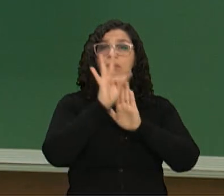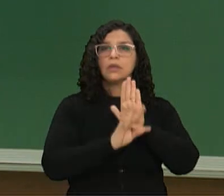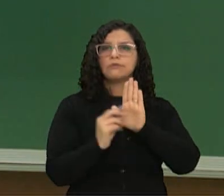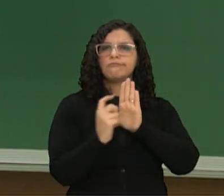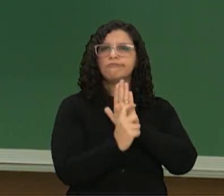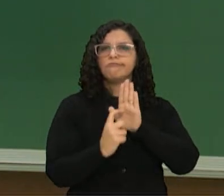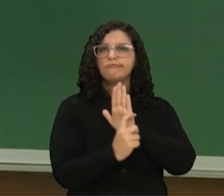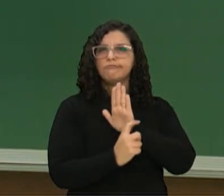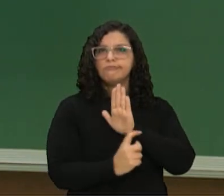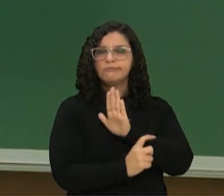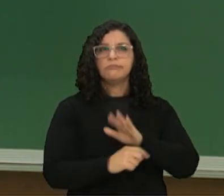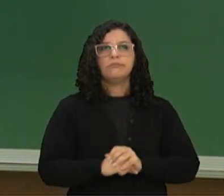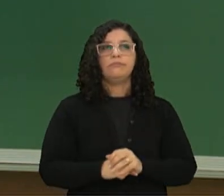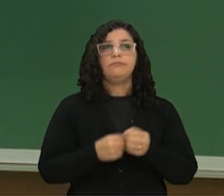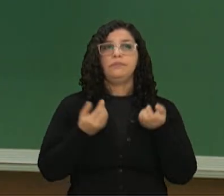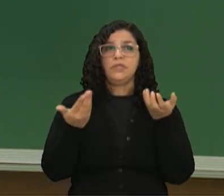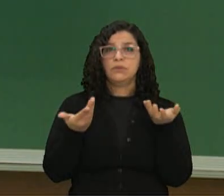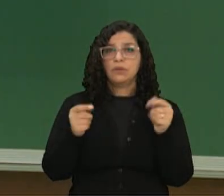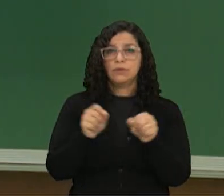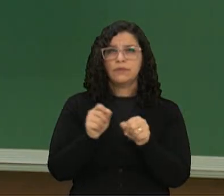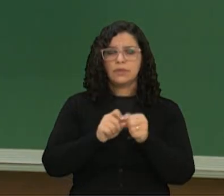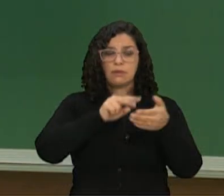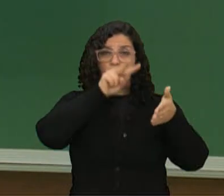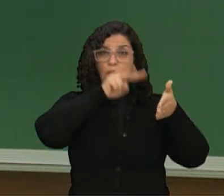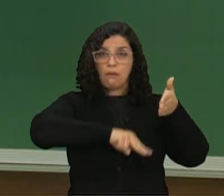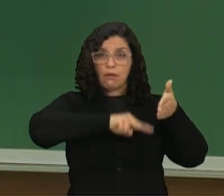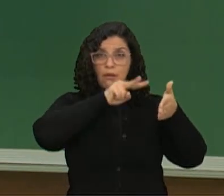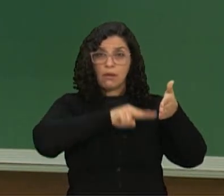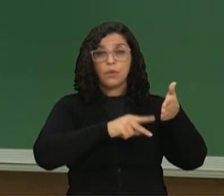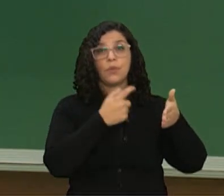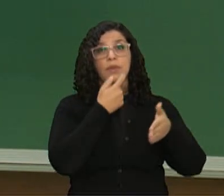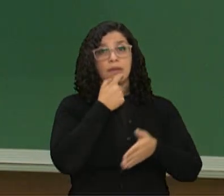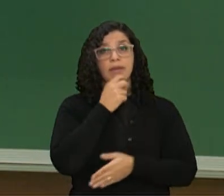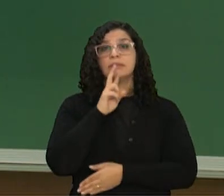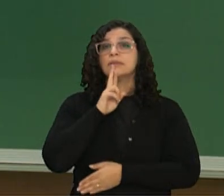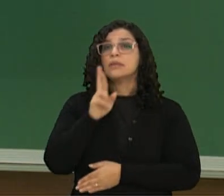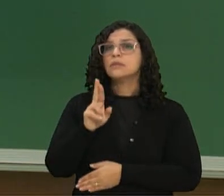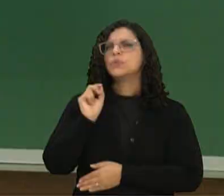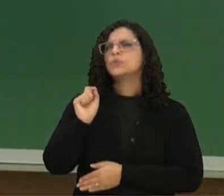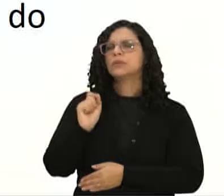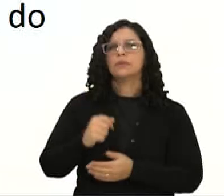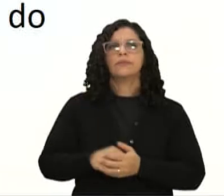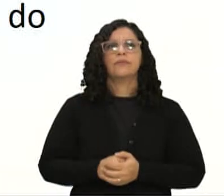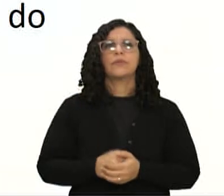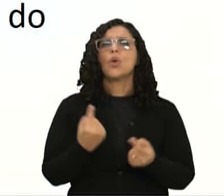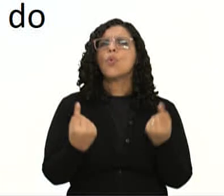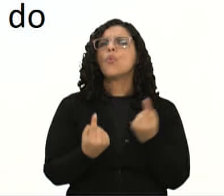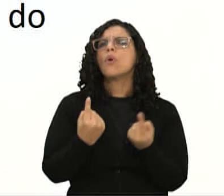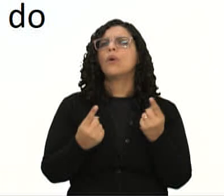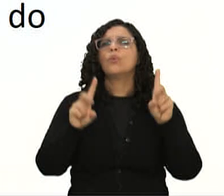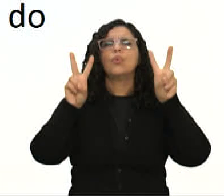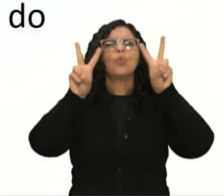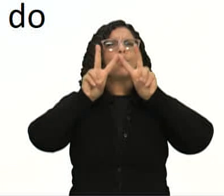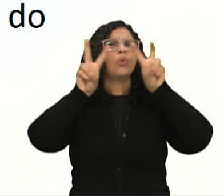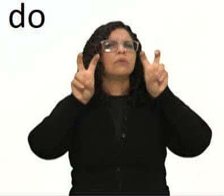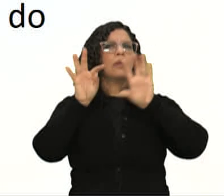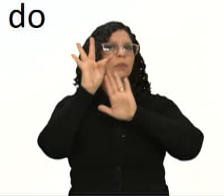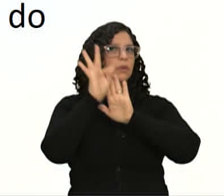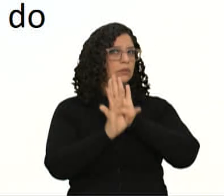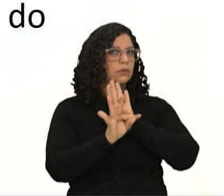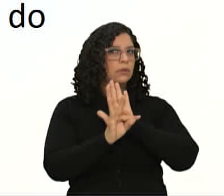texto. Eu quero que vocês façam essa leitura e respondam para mim. Qual é o tema desse